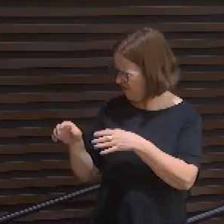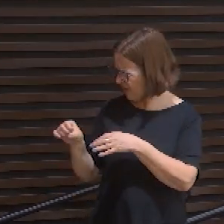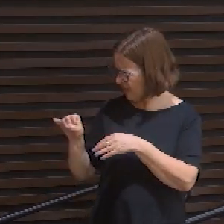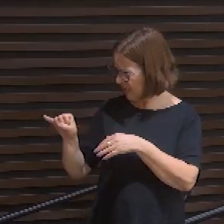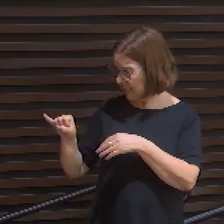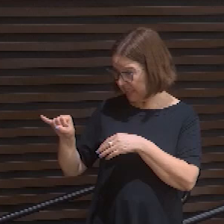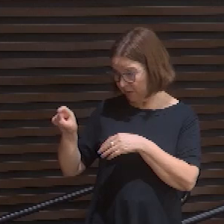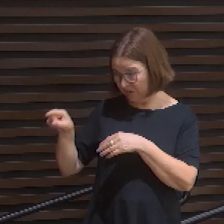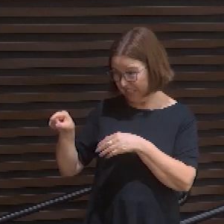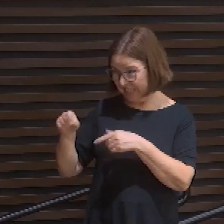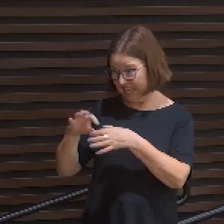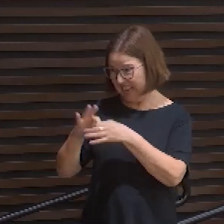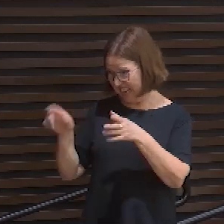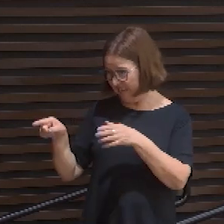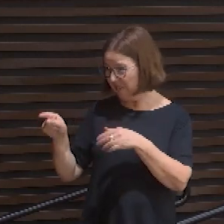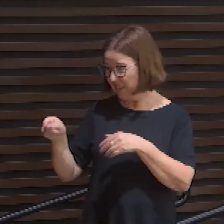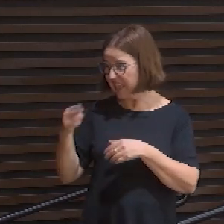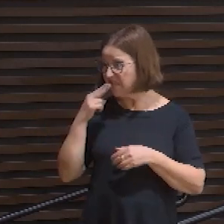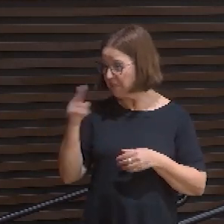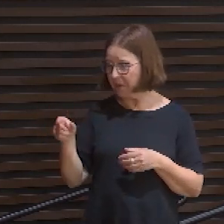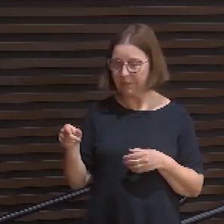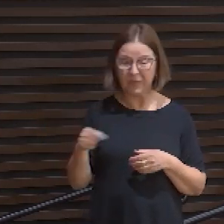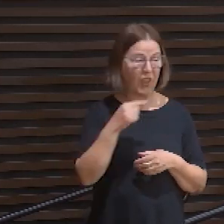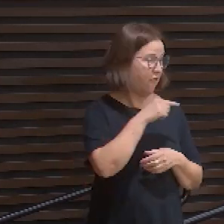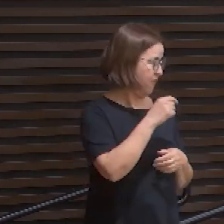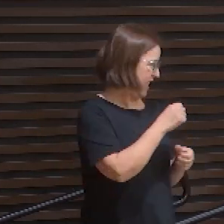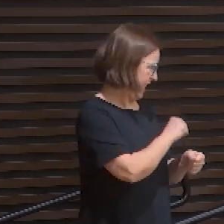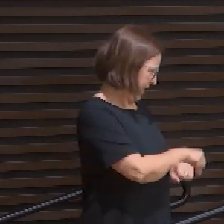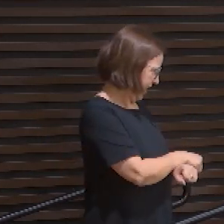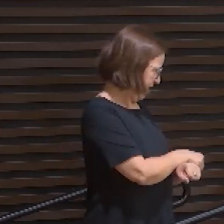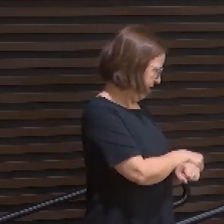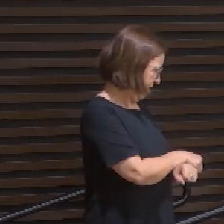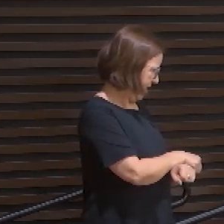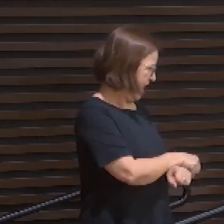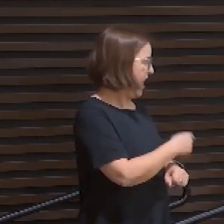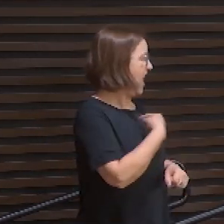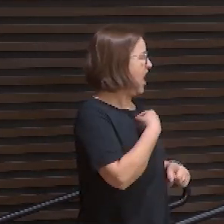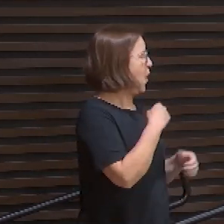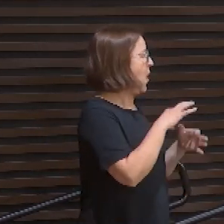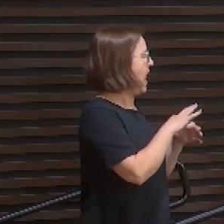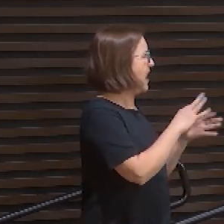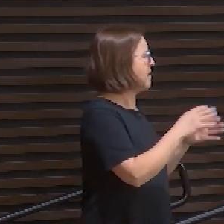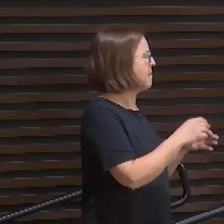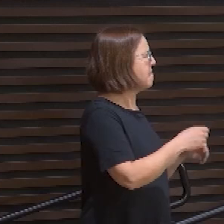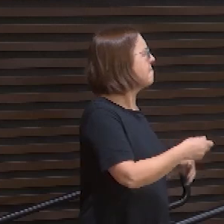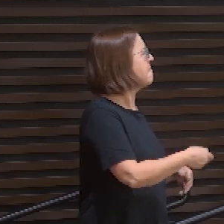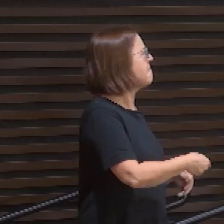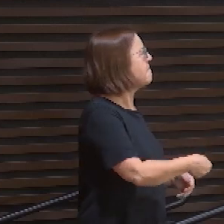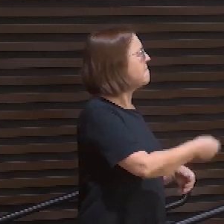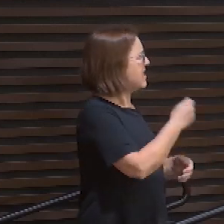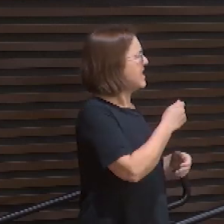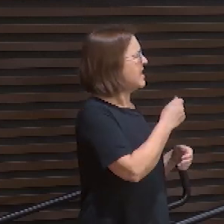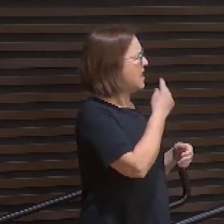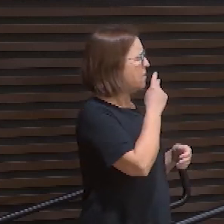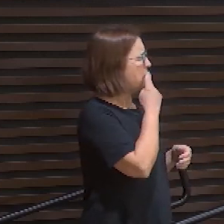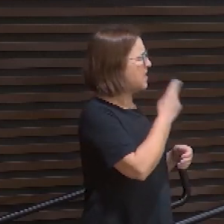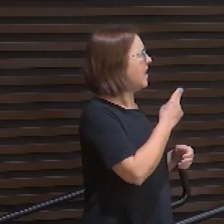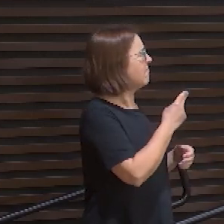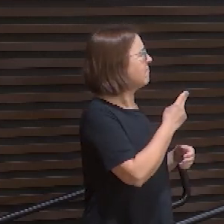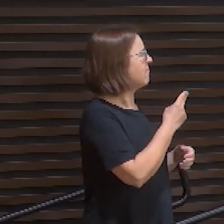fumava. Eu digo, você é escrava, eu sou livre, me dá seu cigarro aí. Ela me deu,